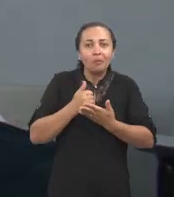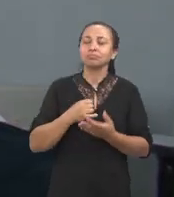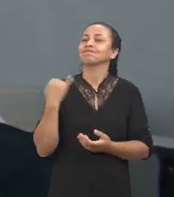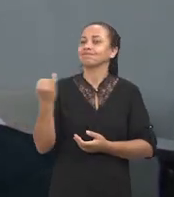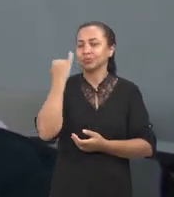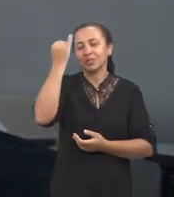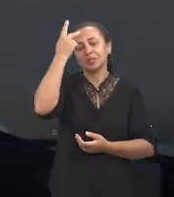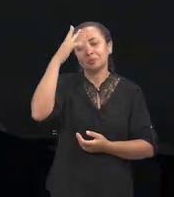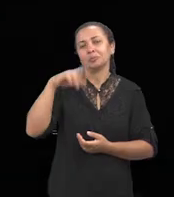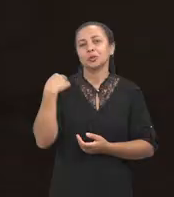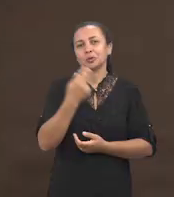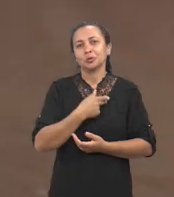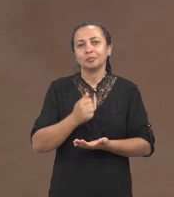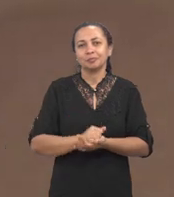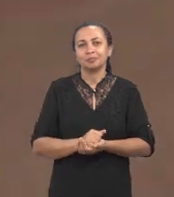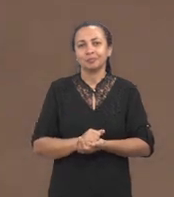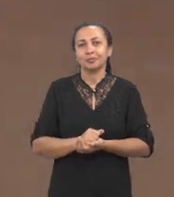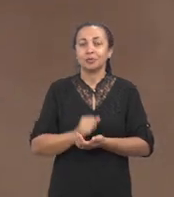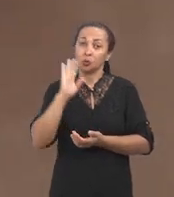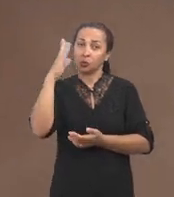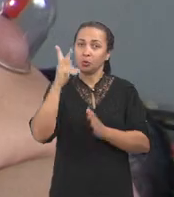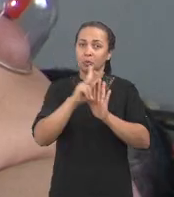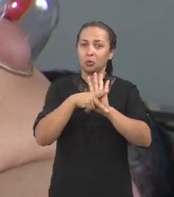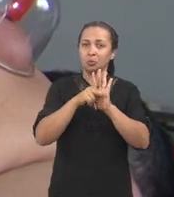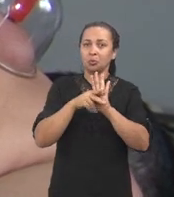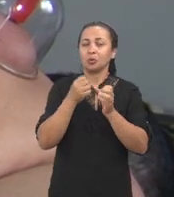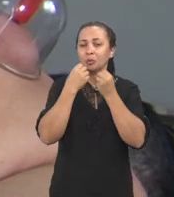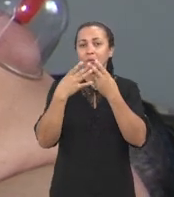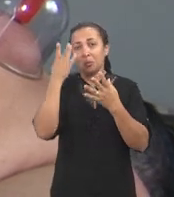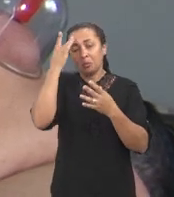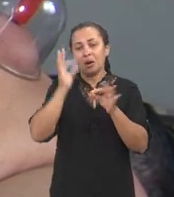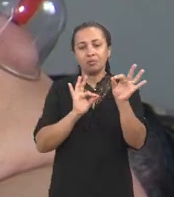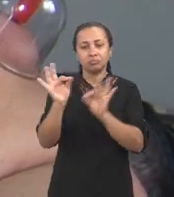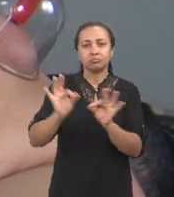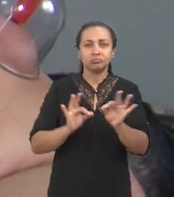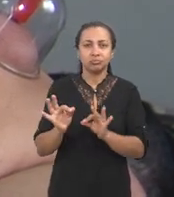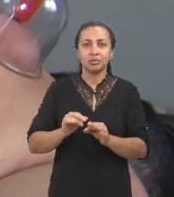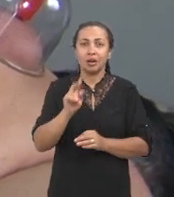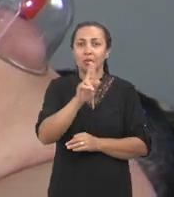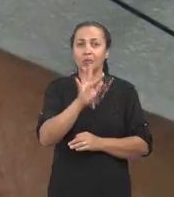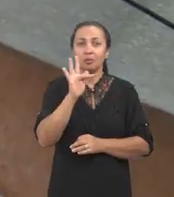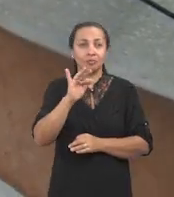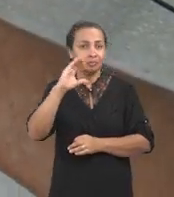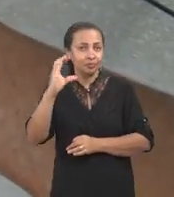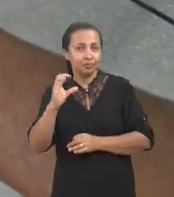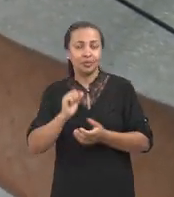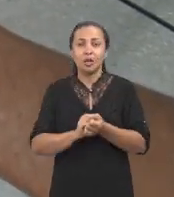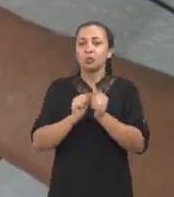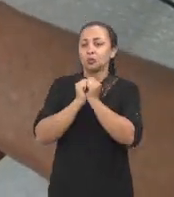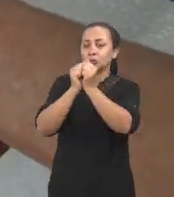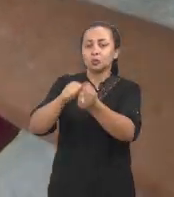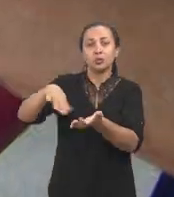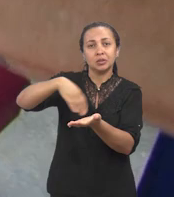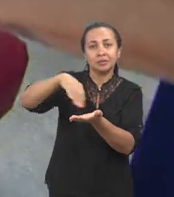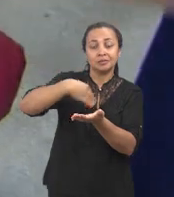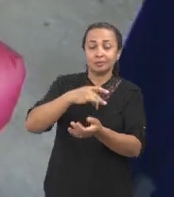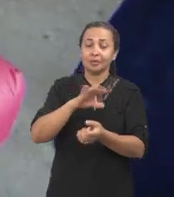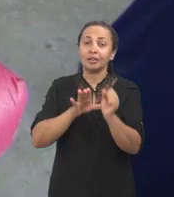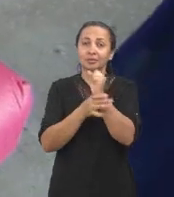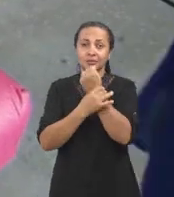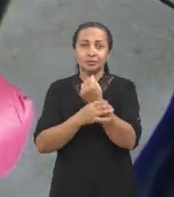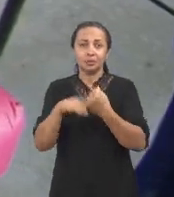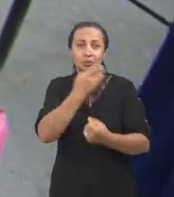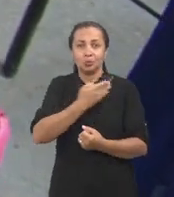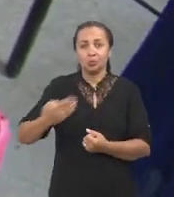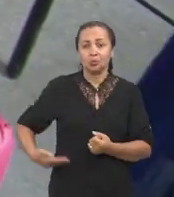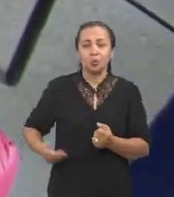é de fundamental importância a realização do projeto é fruto de uma articulação da UFC com a Secretaria de Segurança Pública e